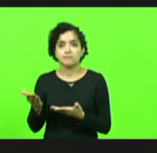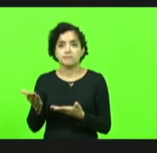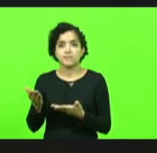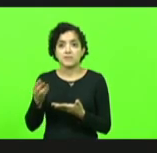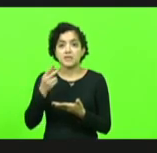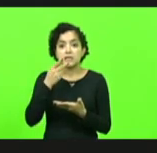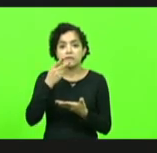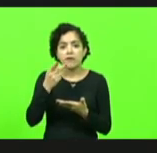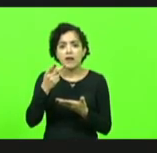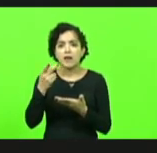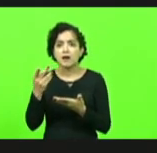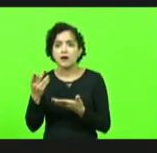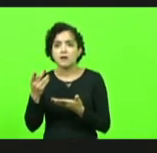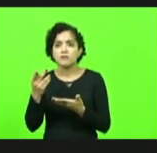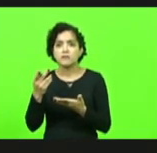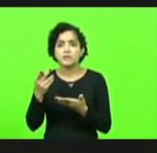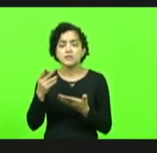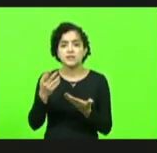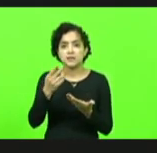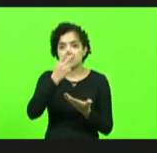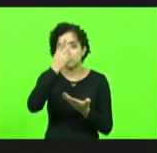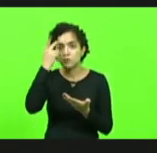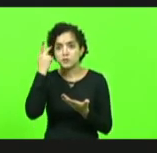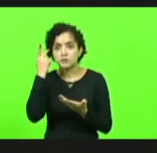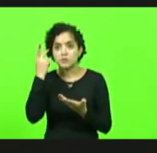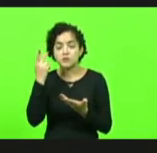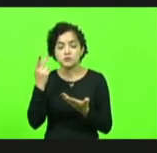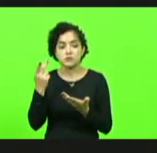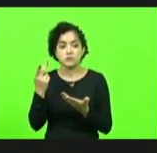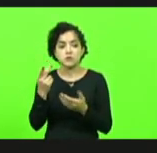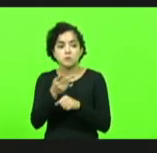onde iam as pessoas e buscar